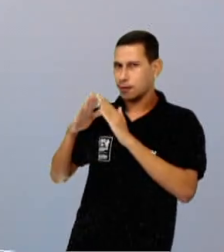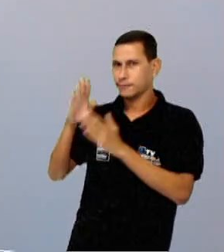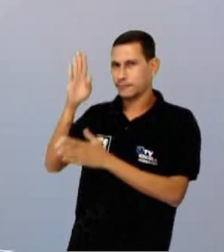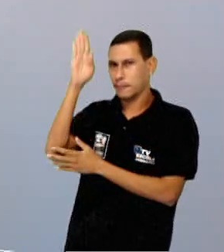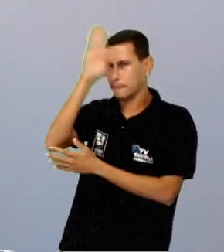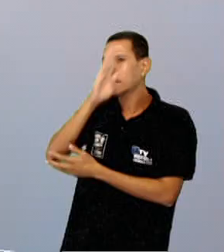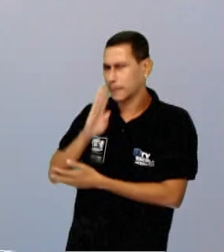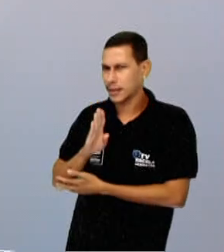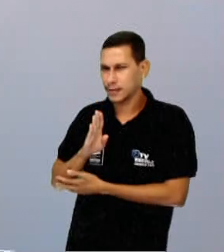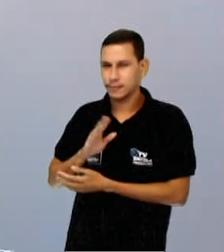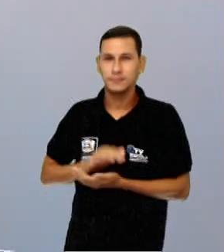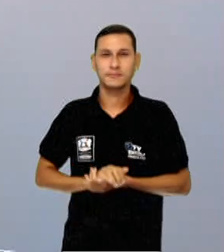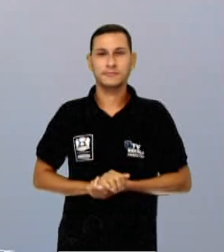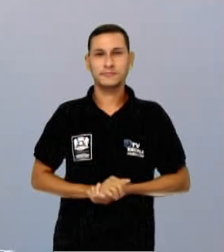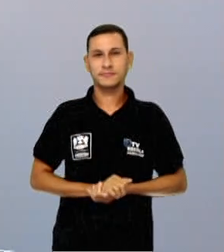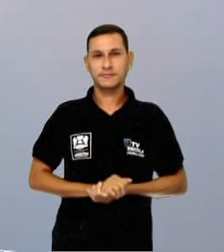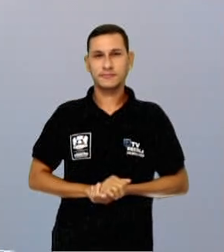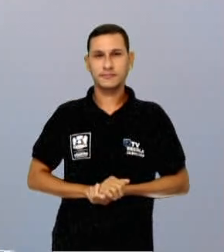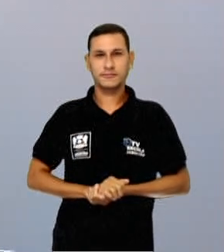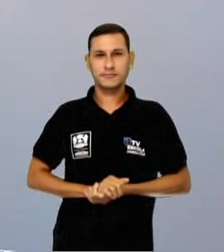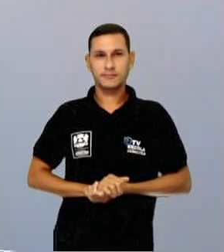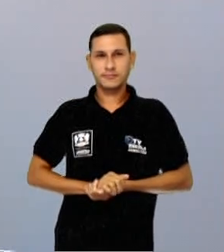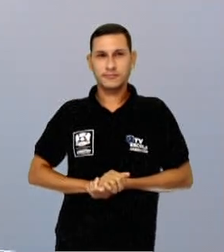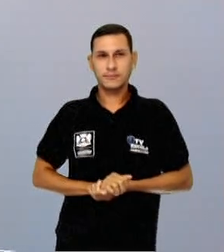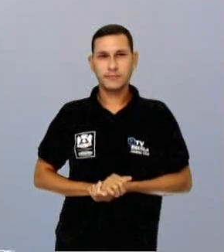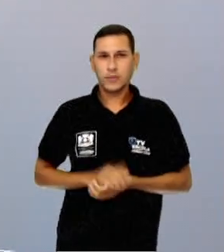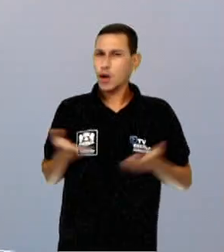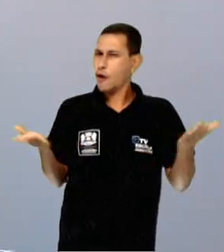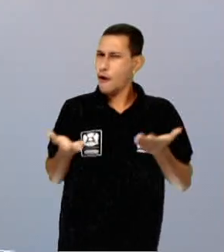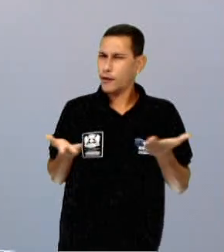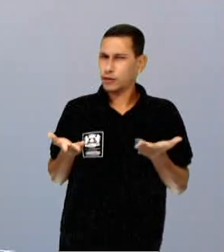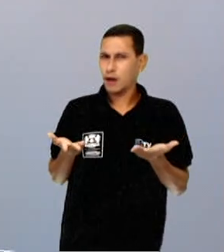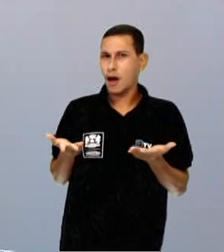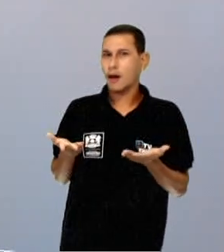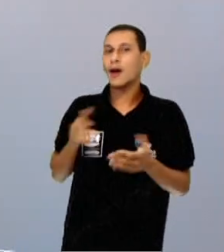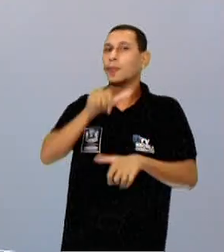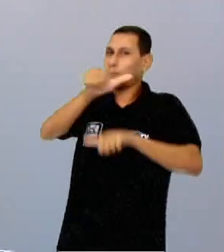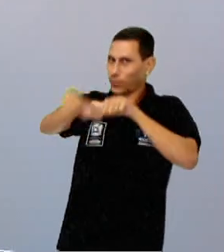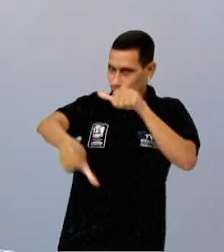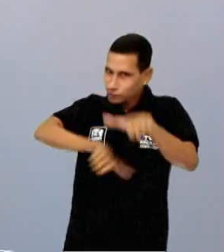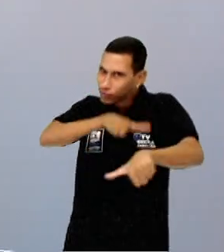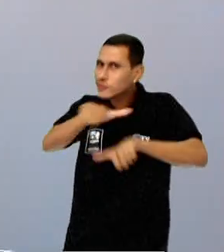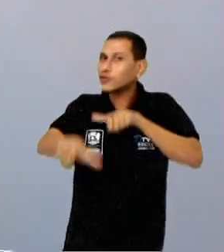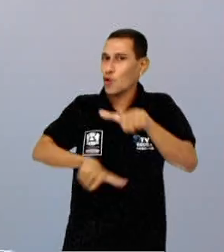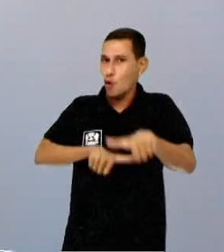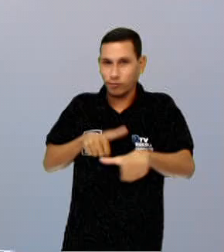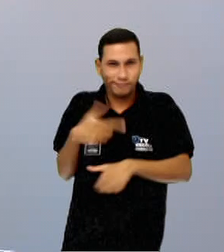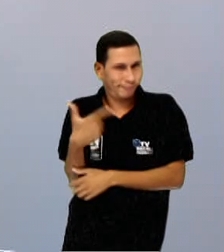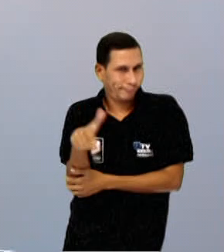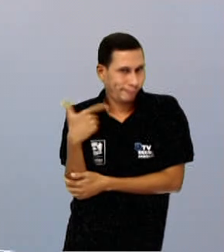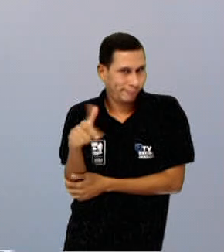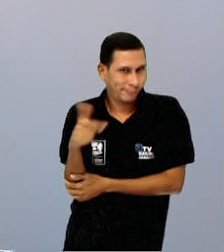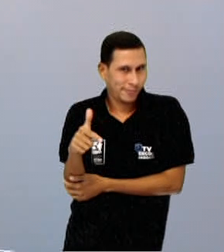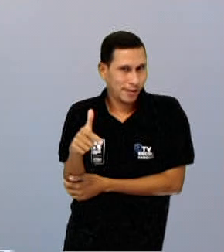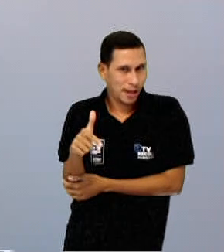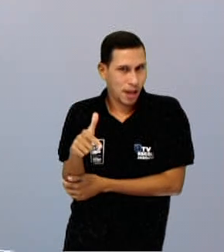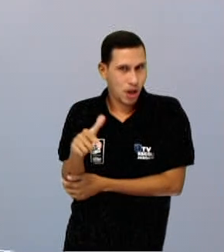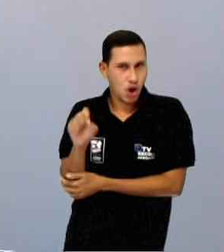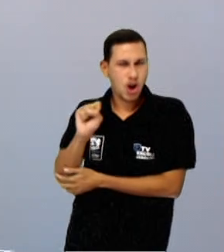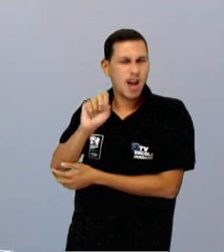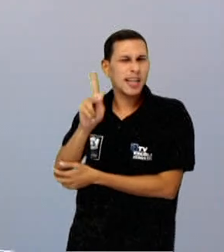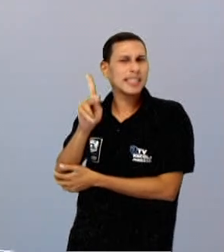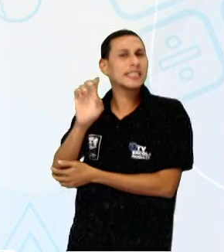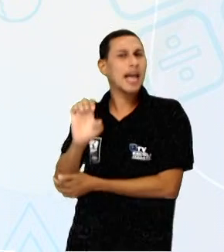do Brasil nesse caso já é diferente eu não tenho mais xe